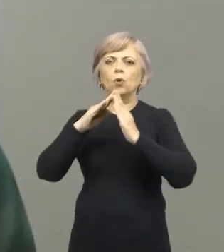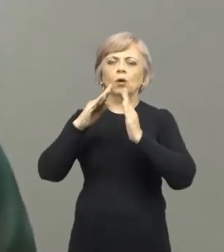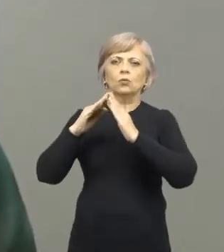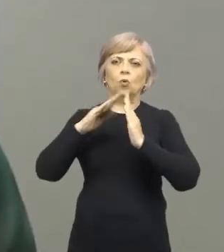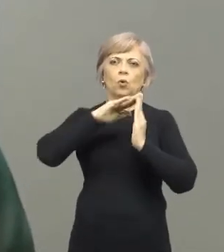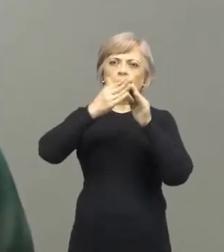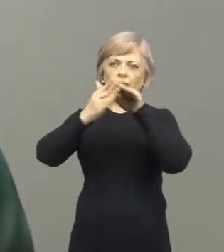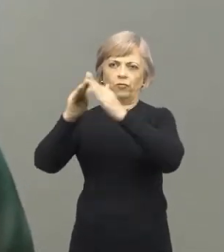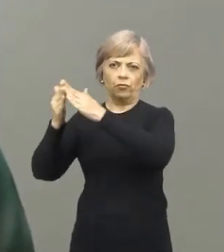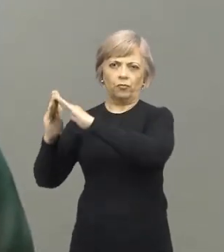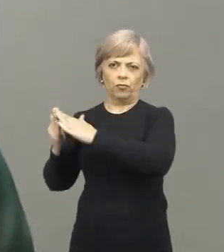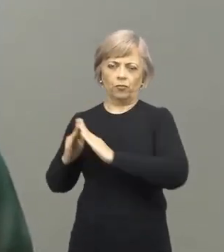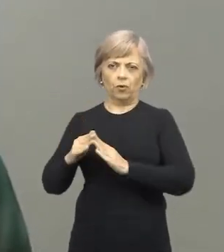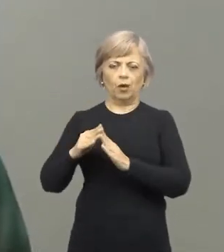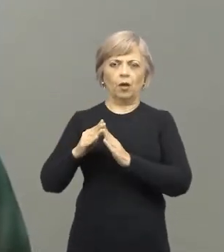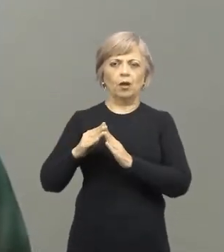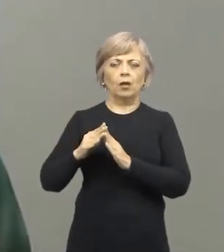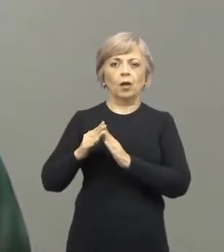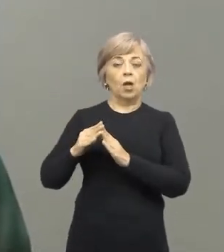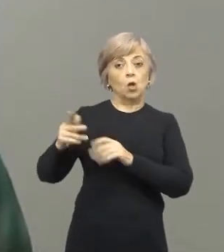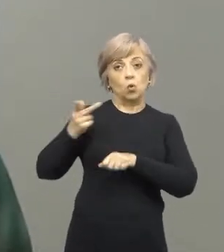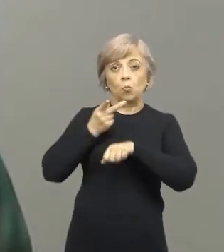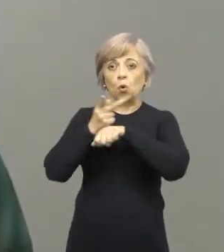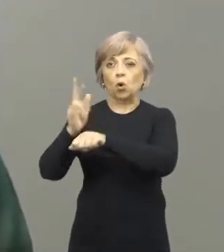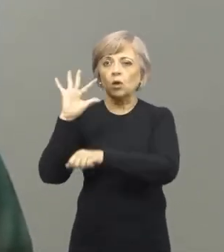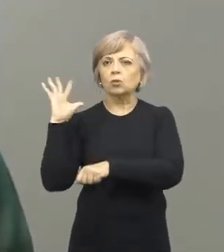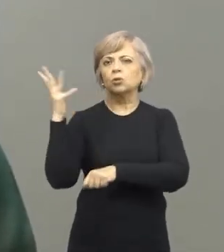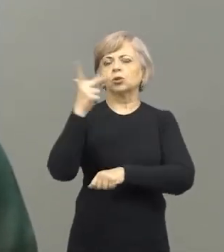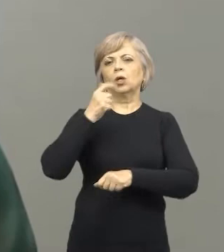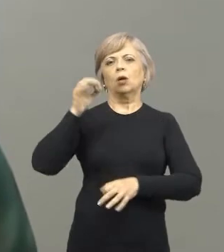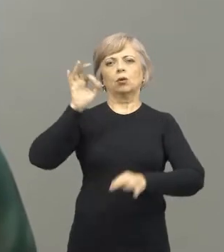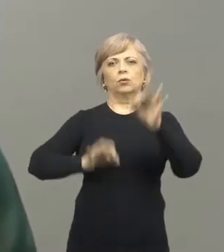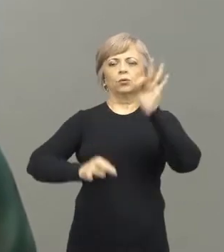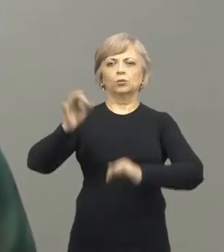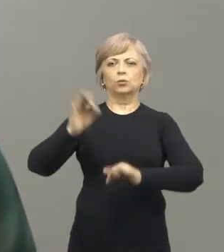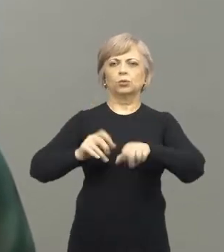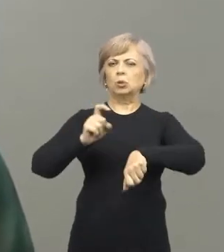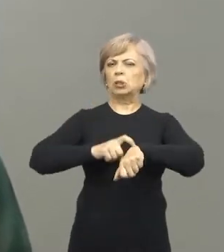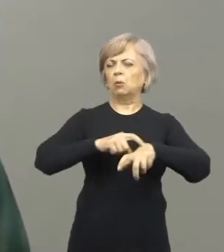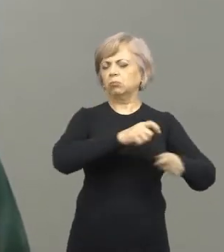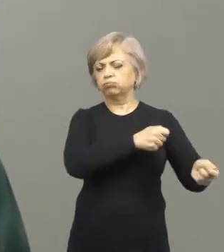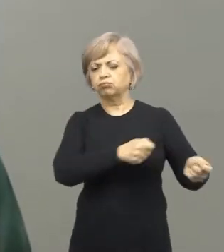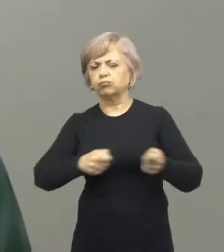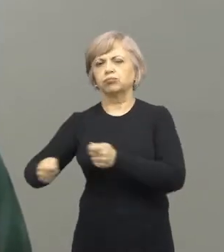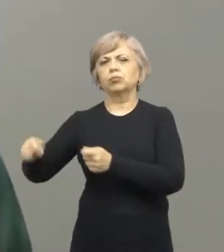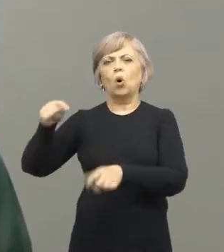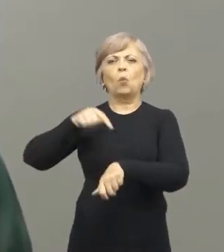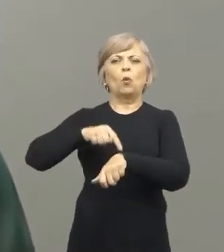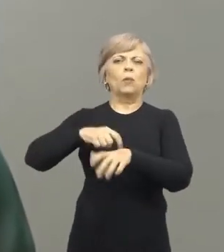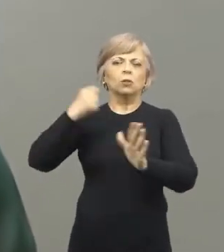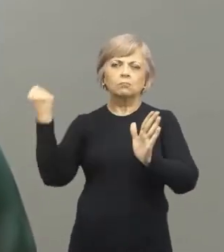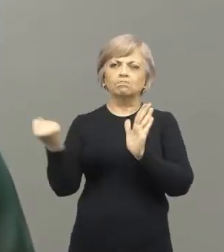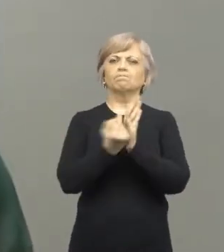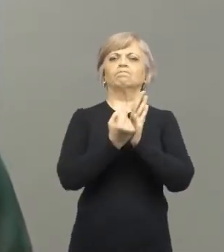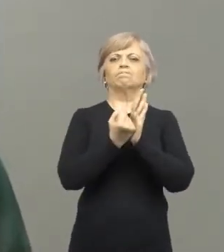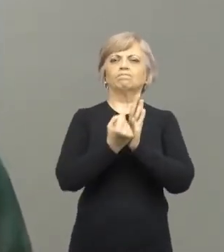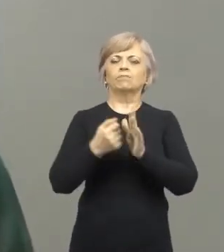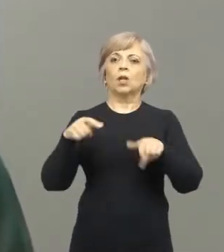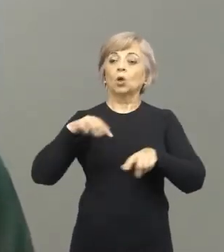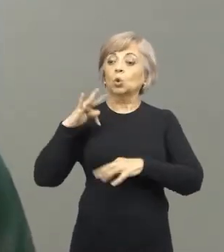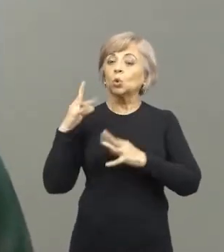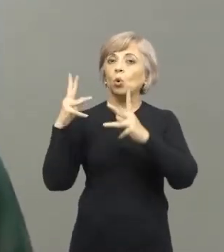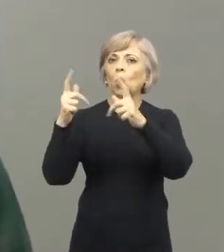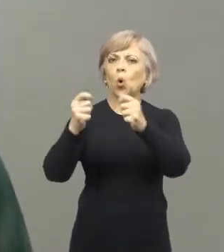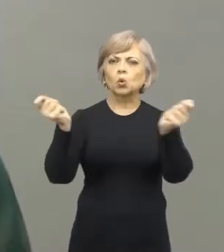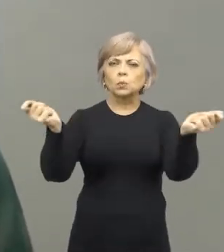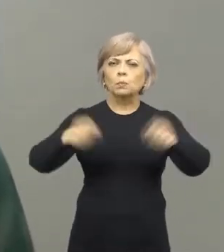do Procurador-Geral de Justiça a todo tempo. Isso foi um momento assim marcante. Todos tiveram